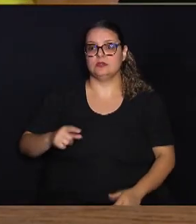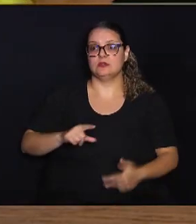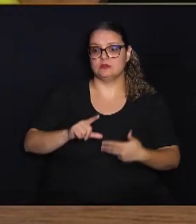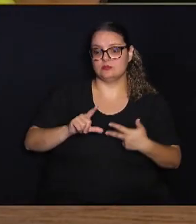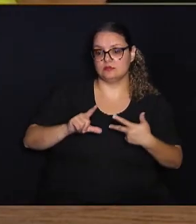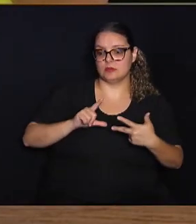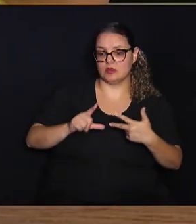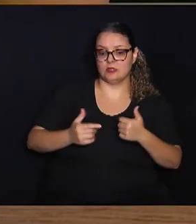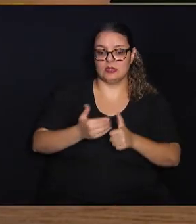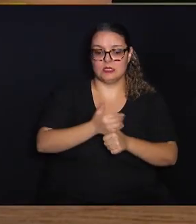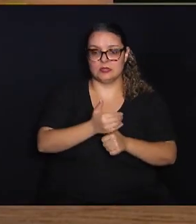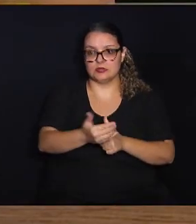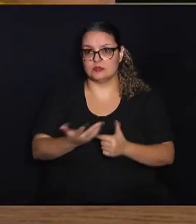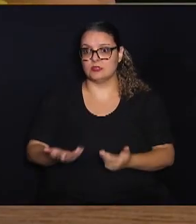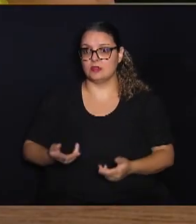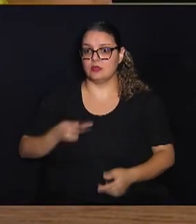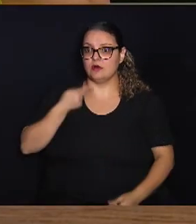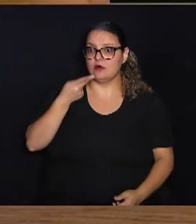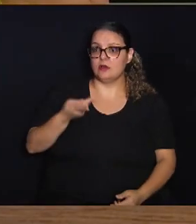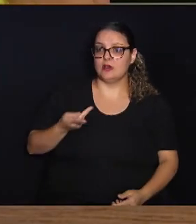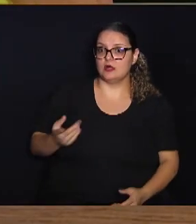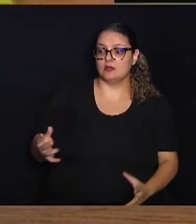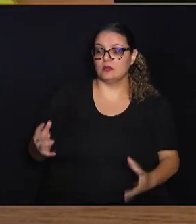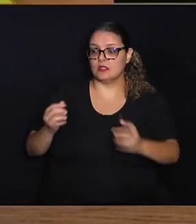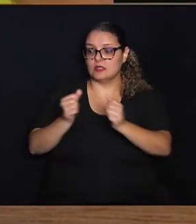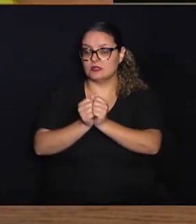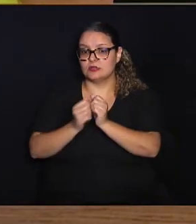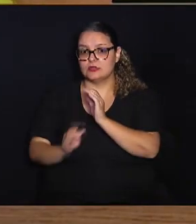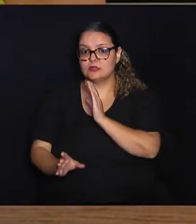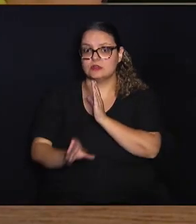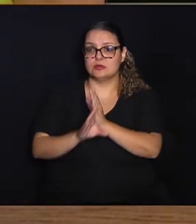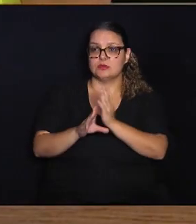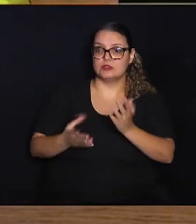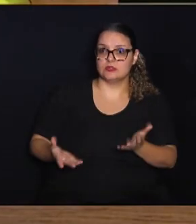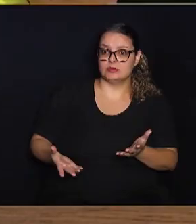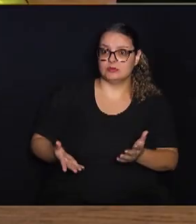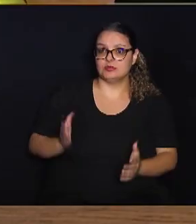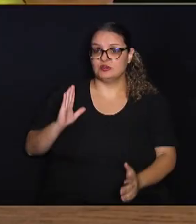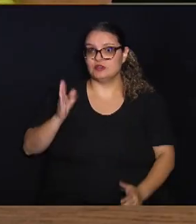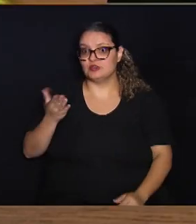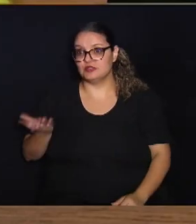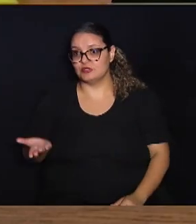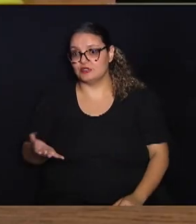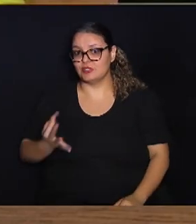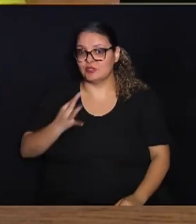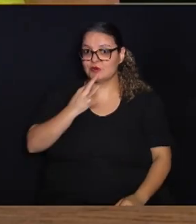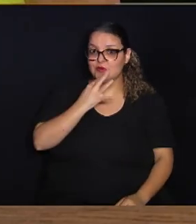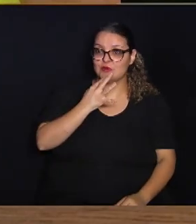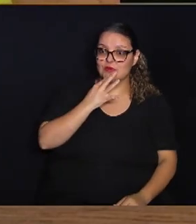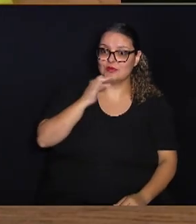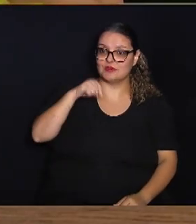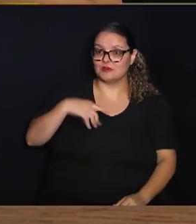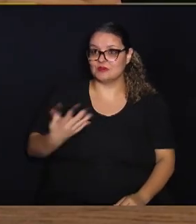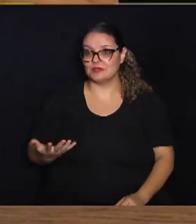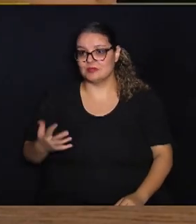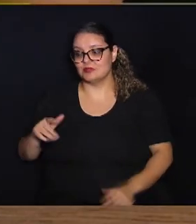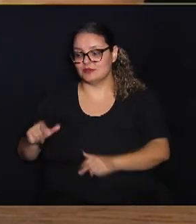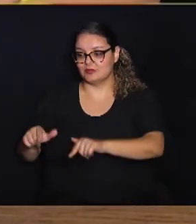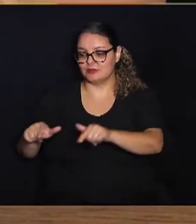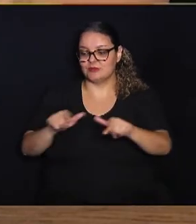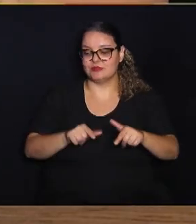mim o que é esse encontro, essa aproximação, né? Eles já estão conhecendo aqui os ambientes